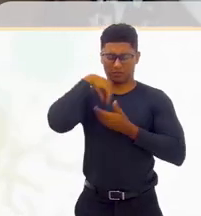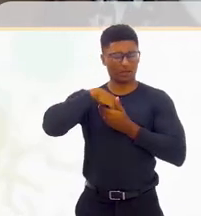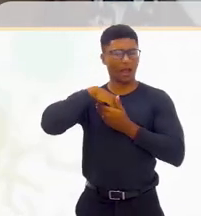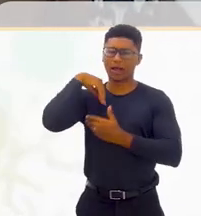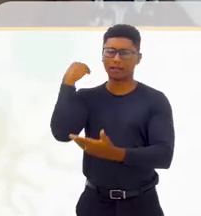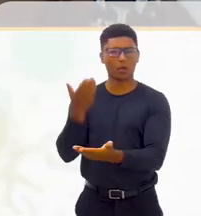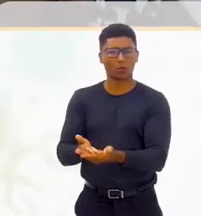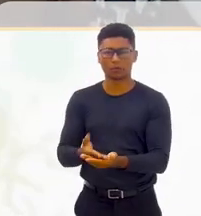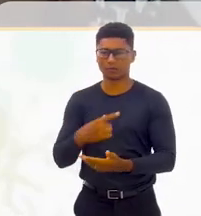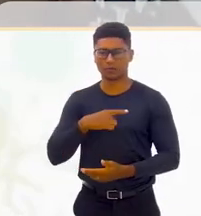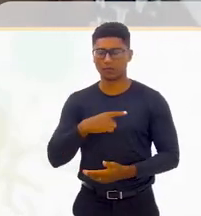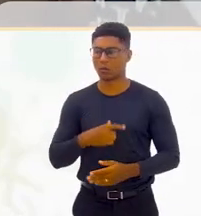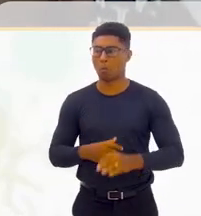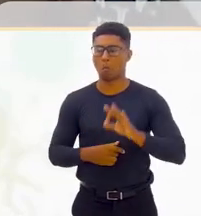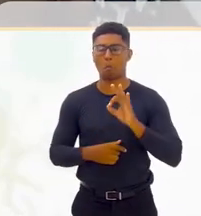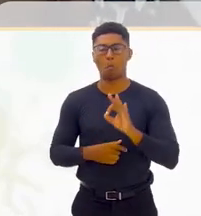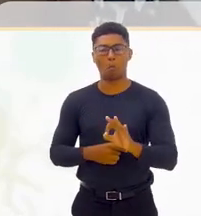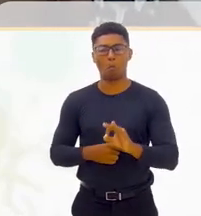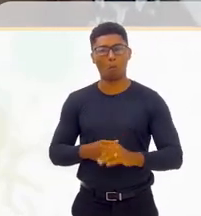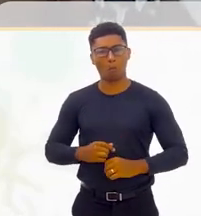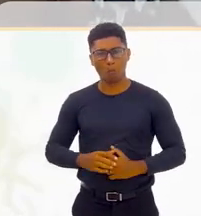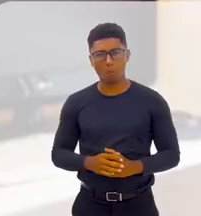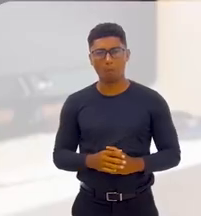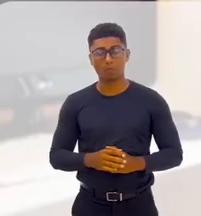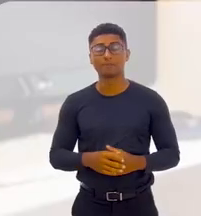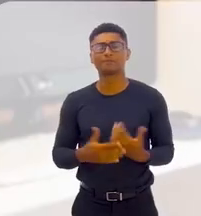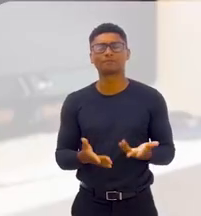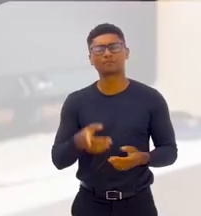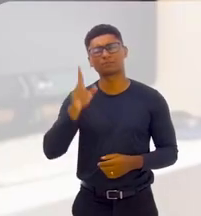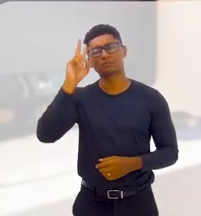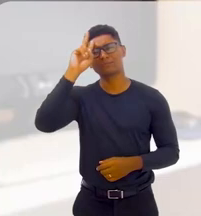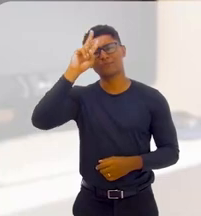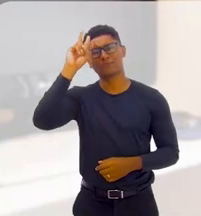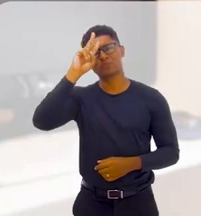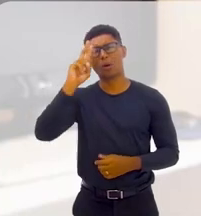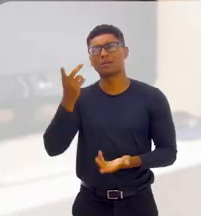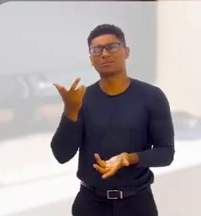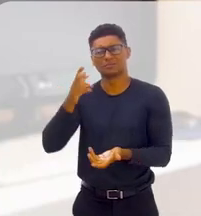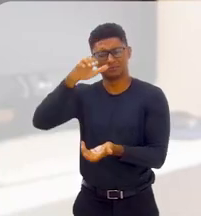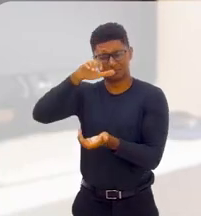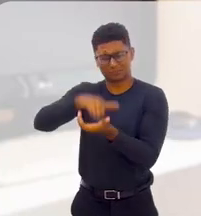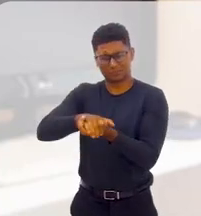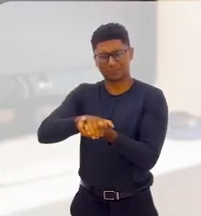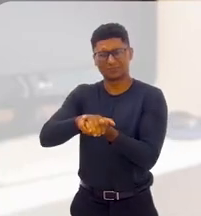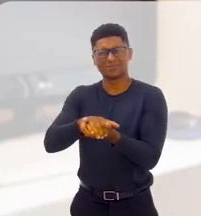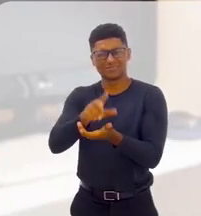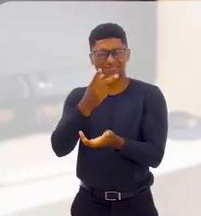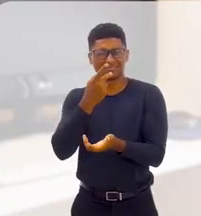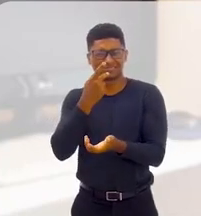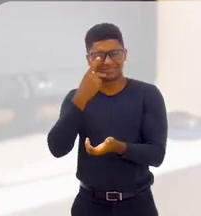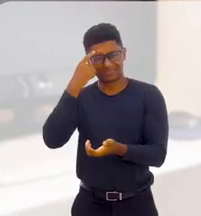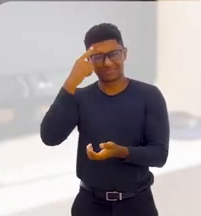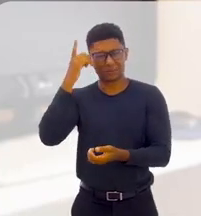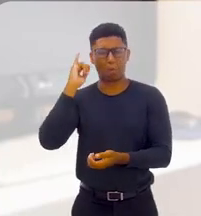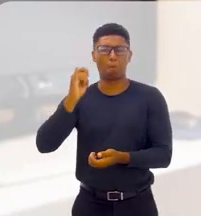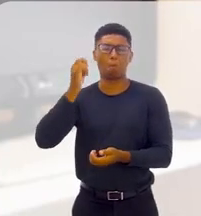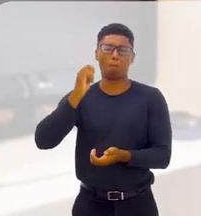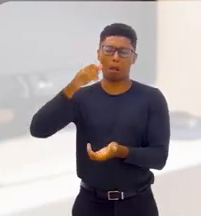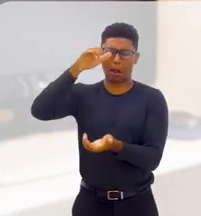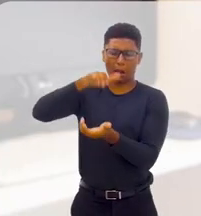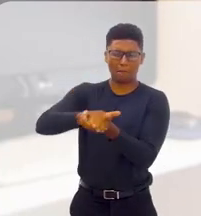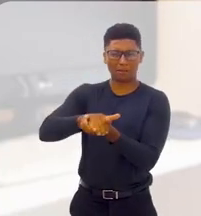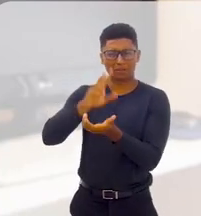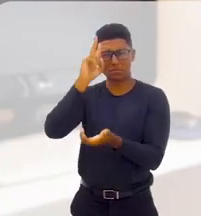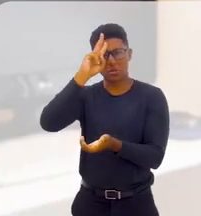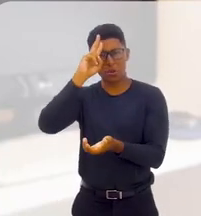ainda em mim. Com certeza, com certeza. E que história é essa de casamento que você estava contando aí